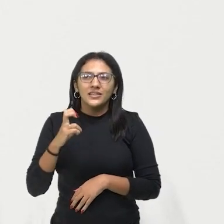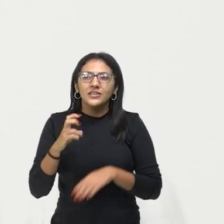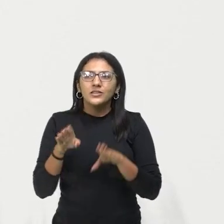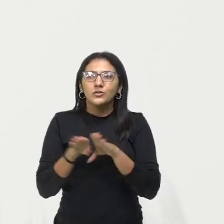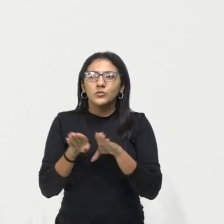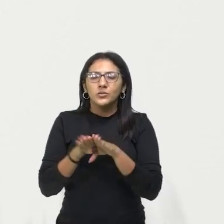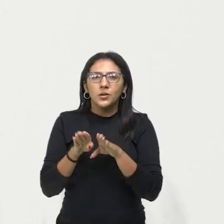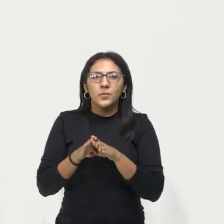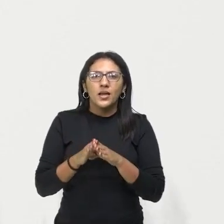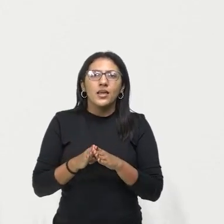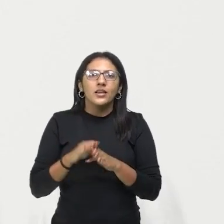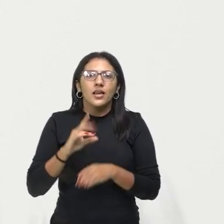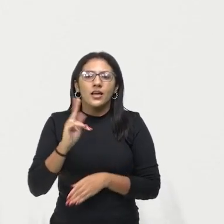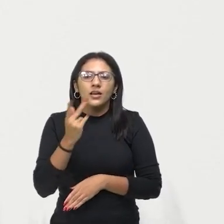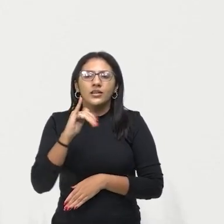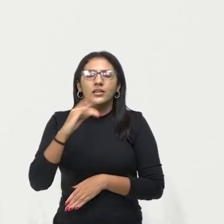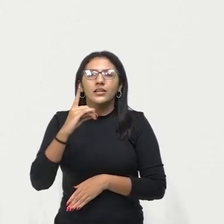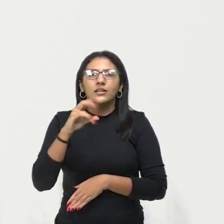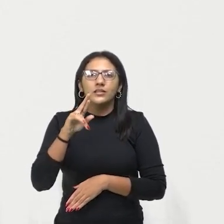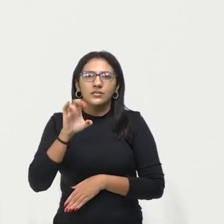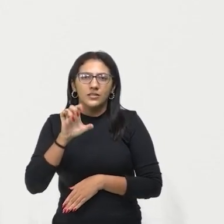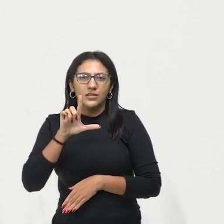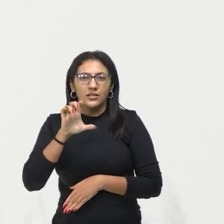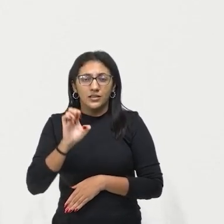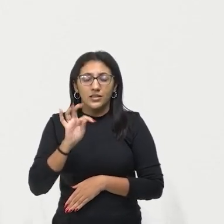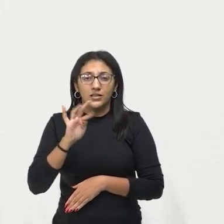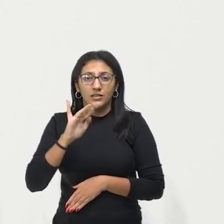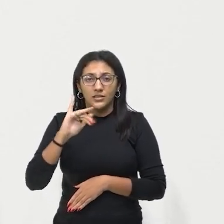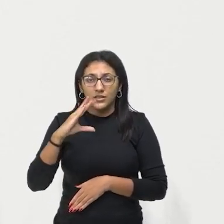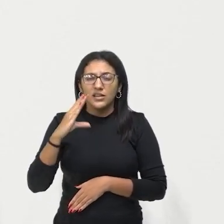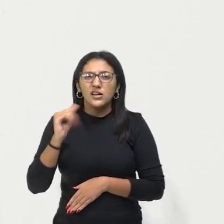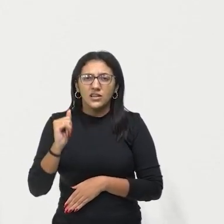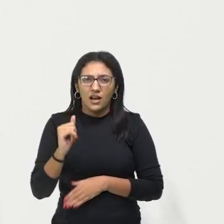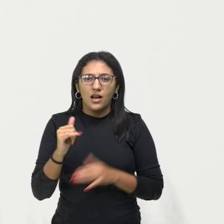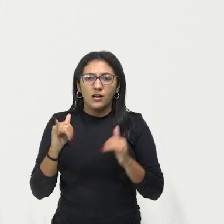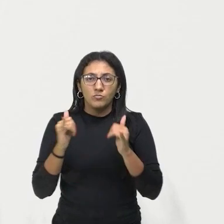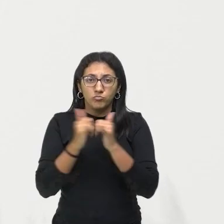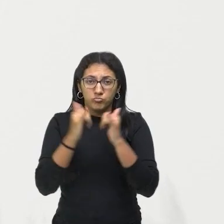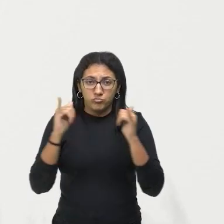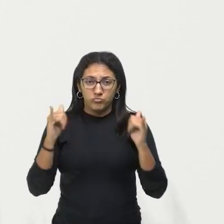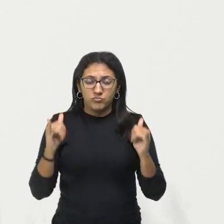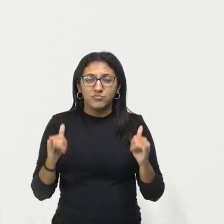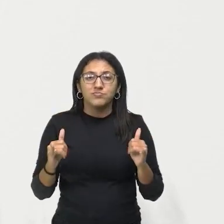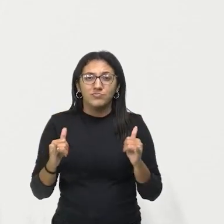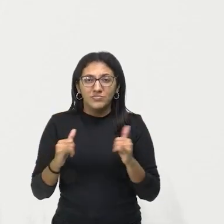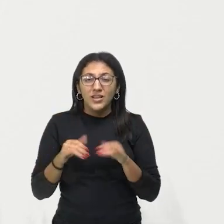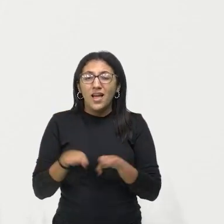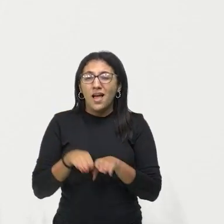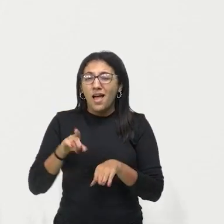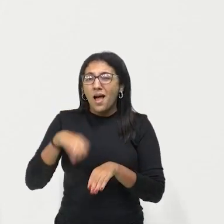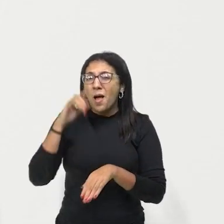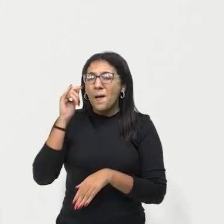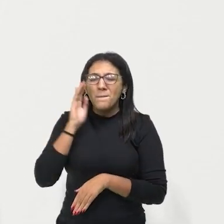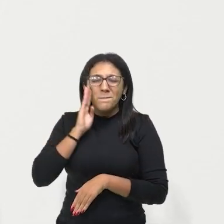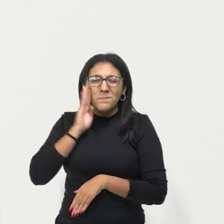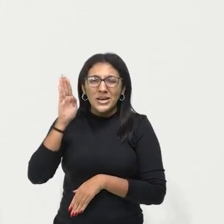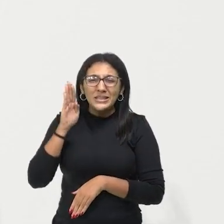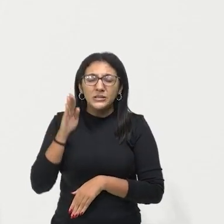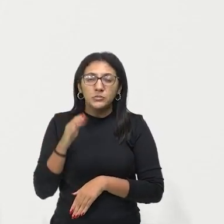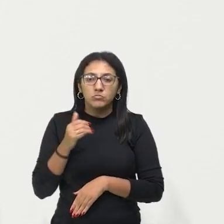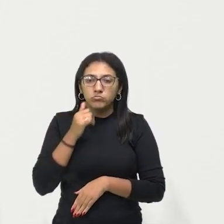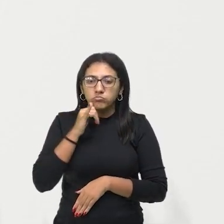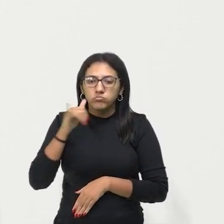São Francisco, tá? Muito importante aí para a manutenção e distribuição de energia